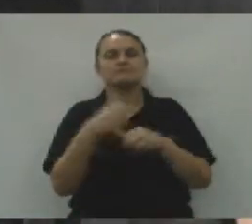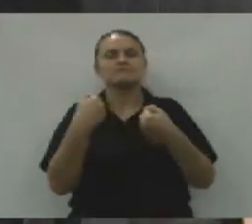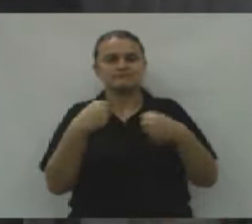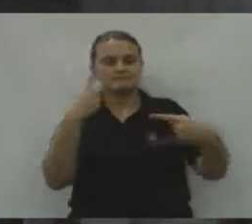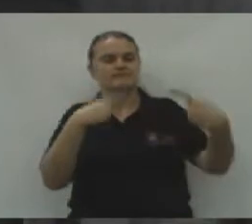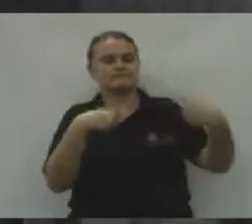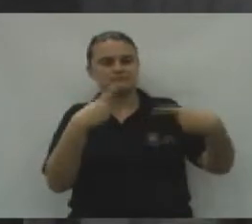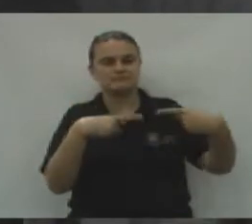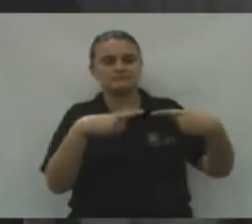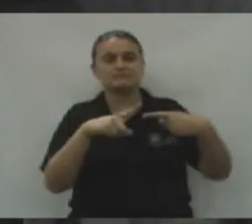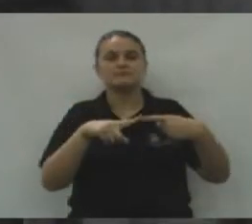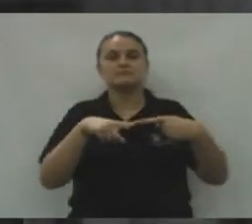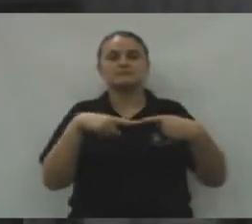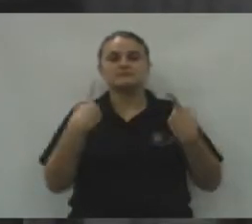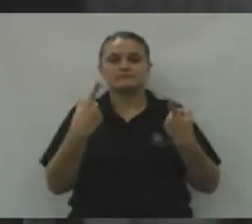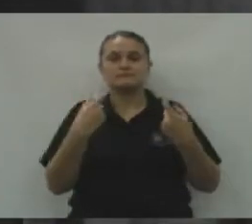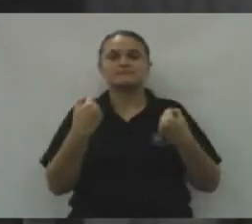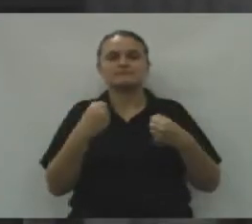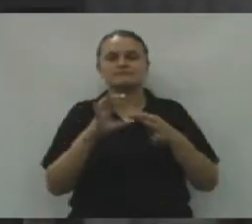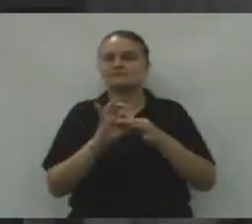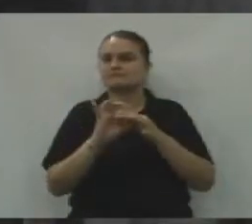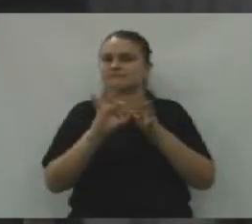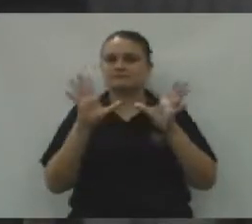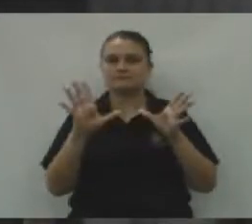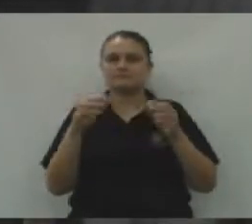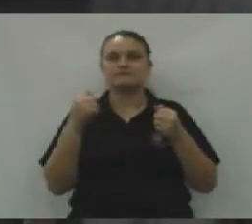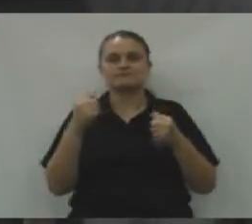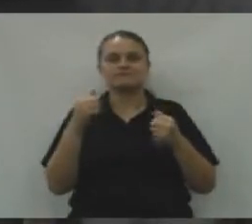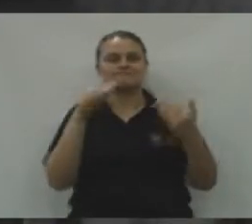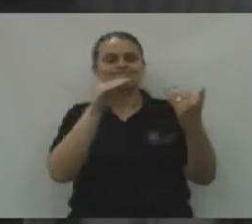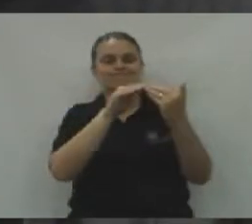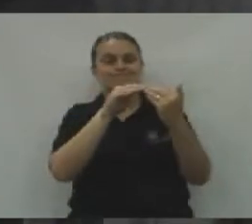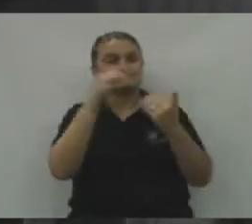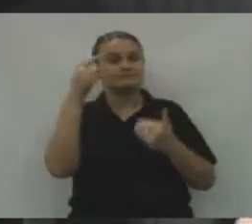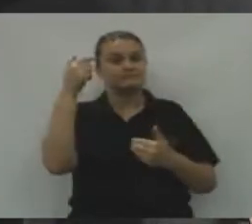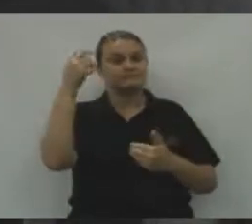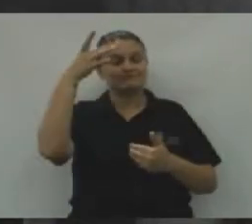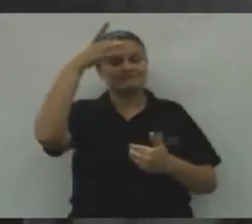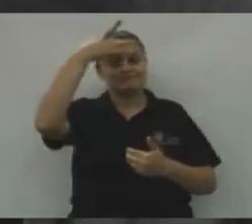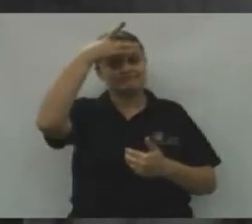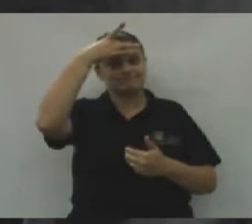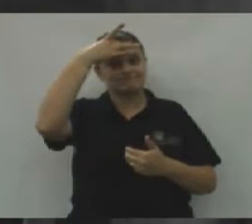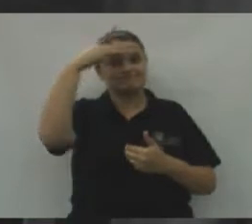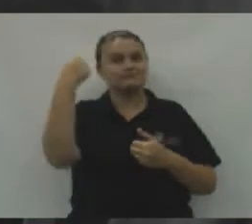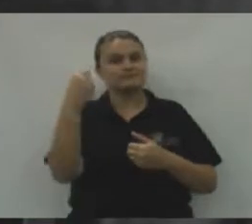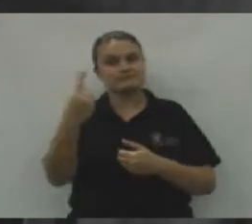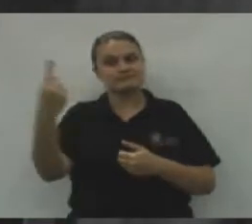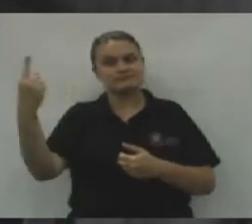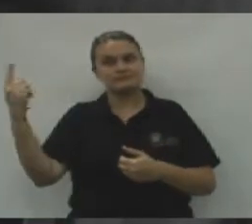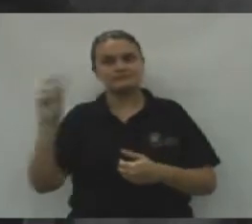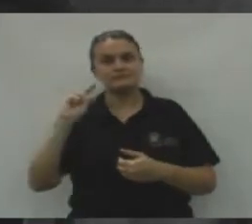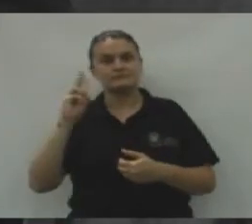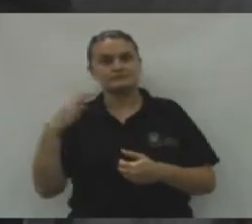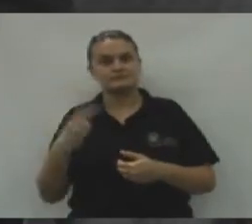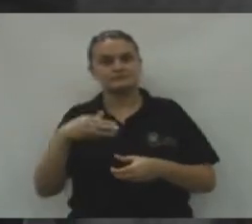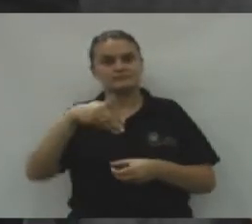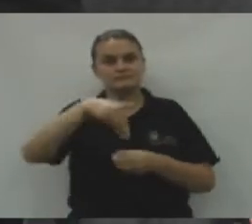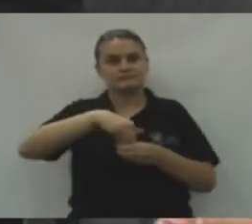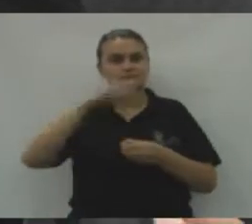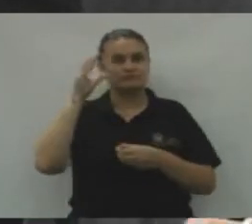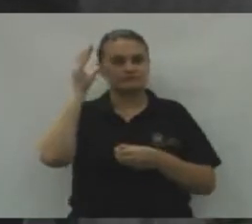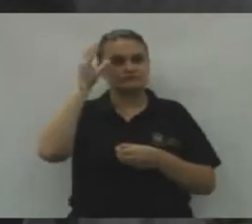isso. Mas, de forma democrática e sensata, esperamos buscar cada um nas suas informações